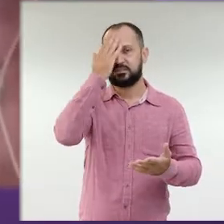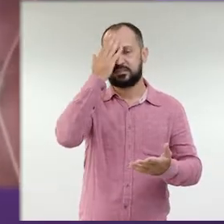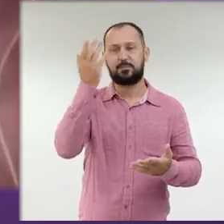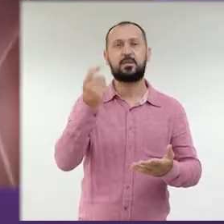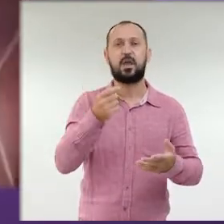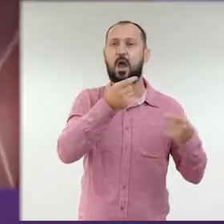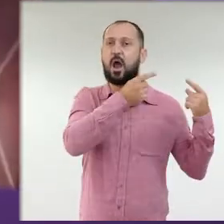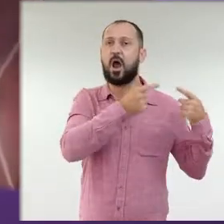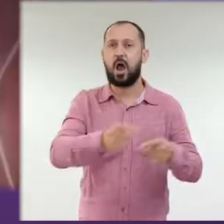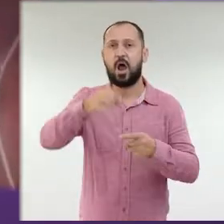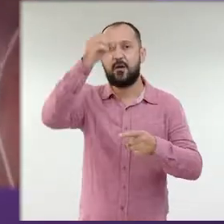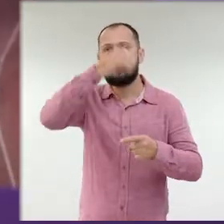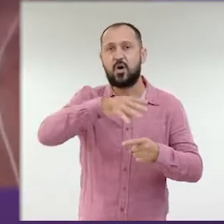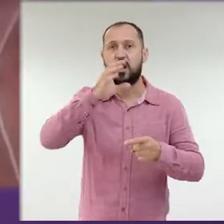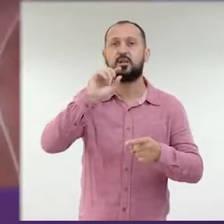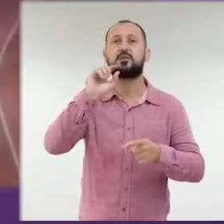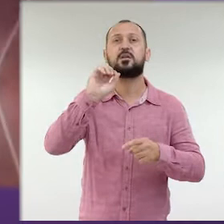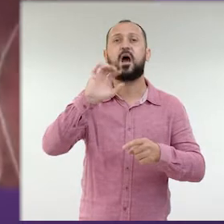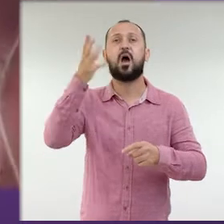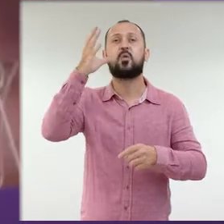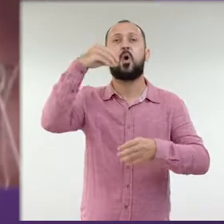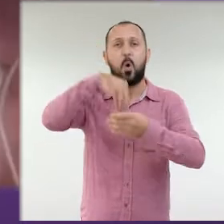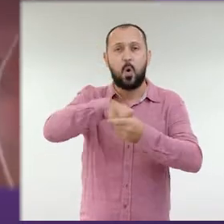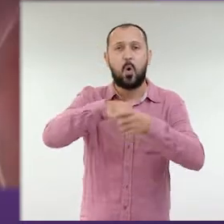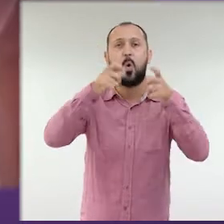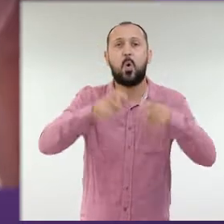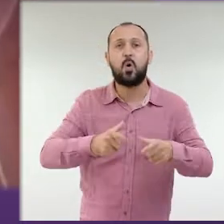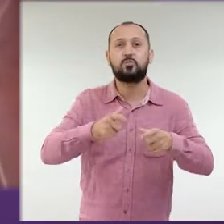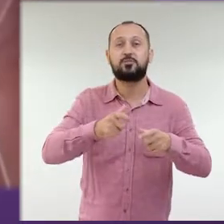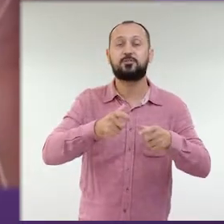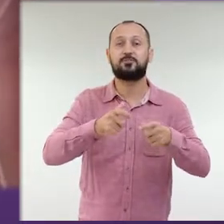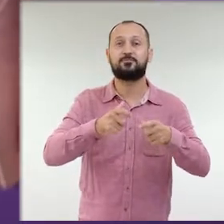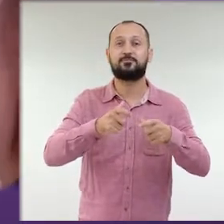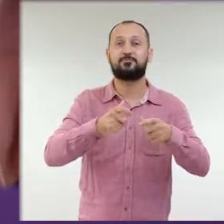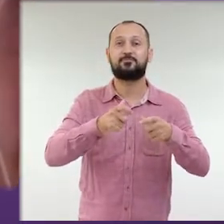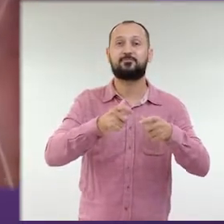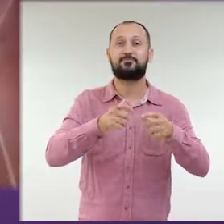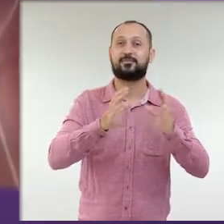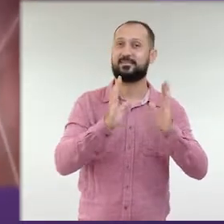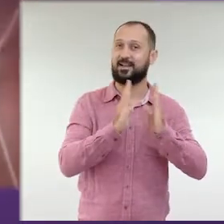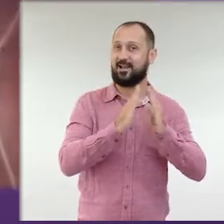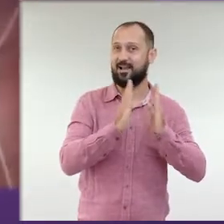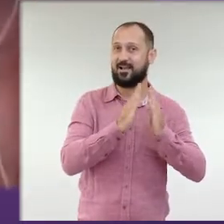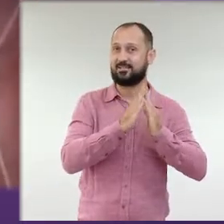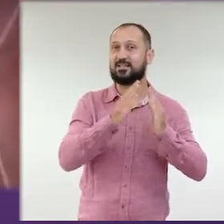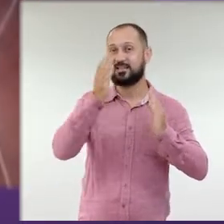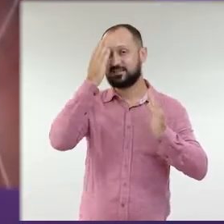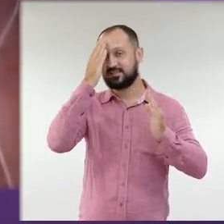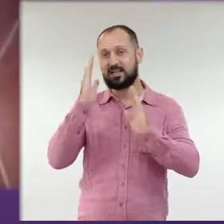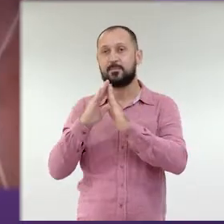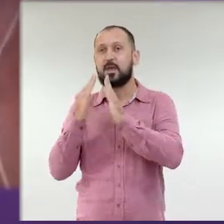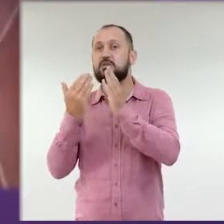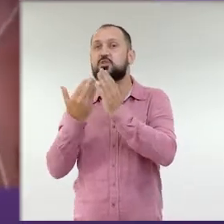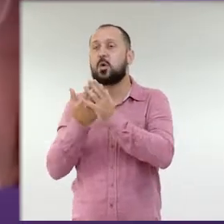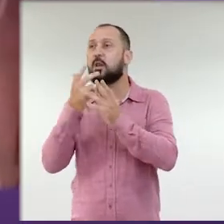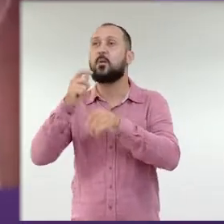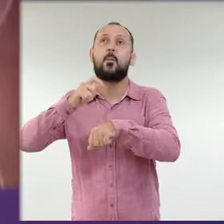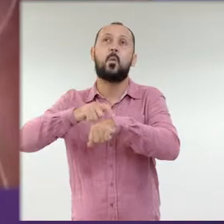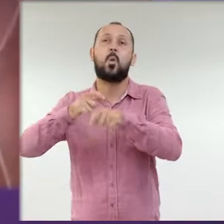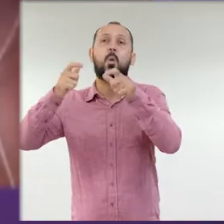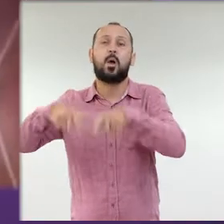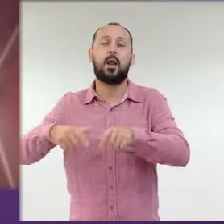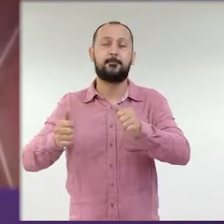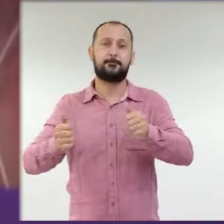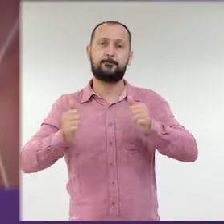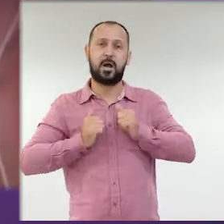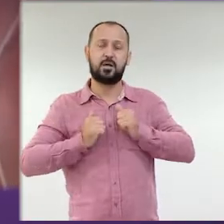violências acontecem dentro de casa e é na escola, nesse ambiente que a gente sabe que é um ambiente neutro, onde